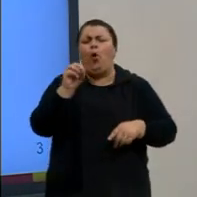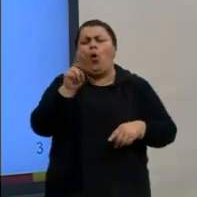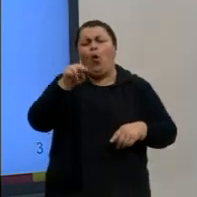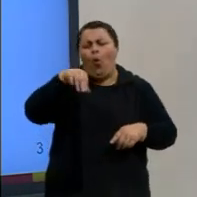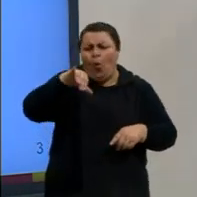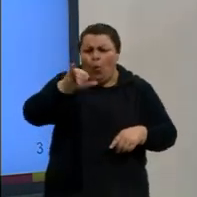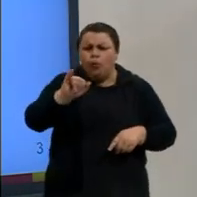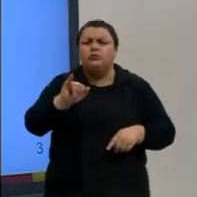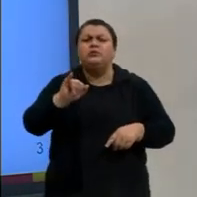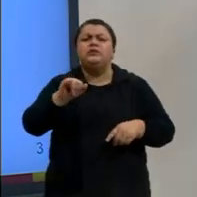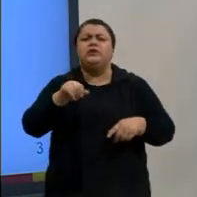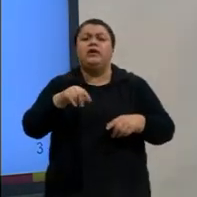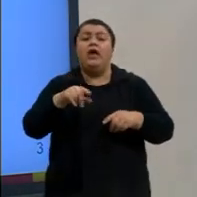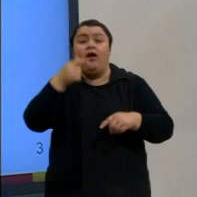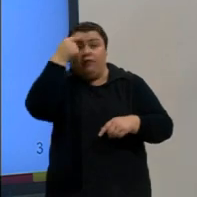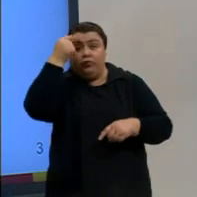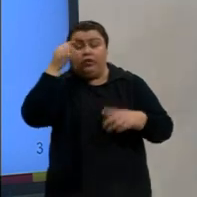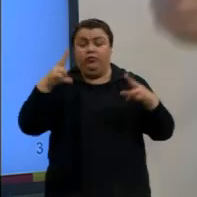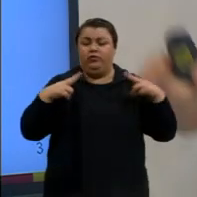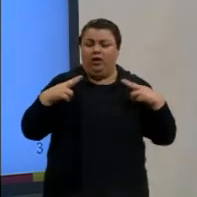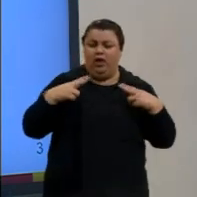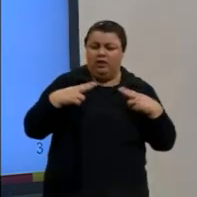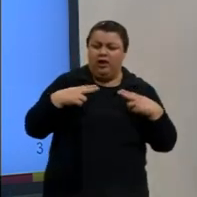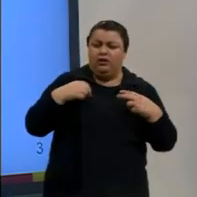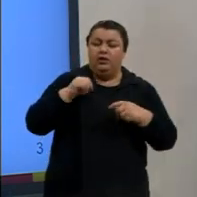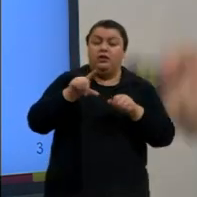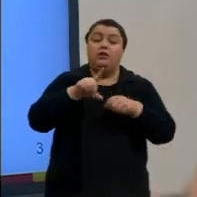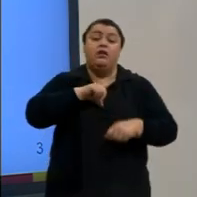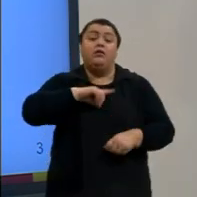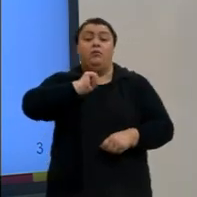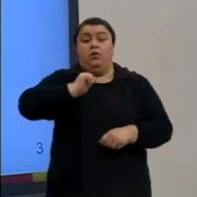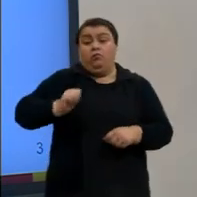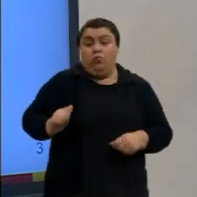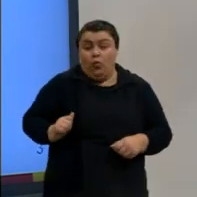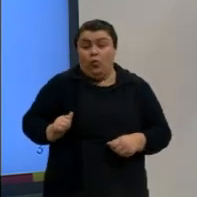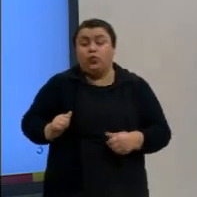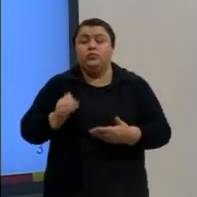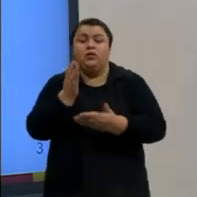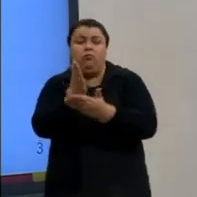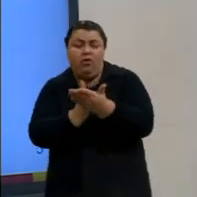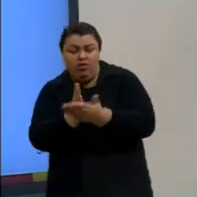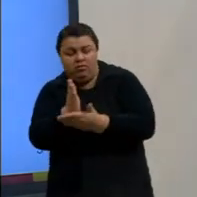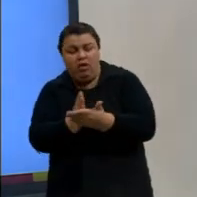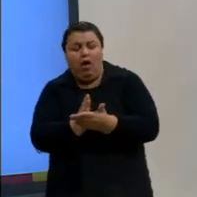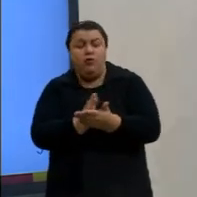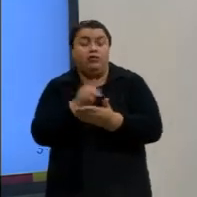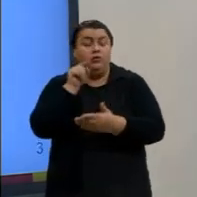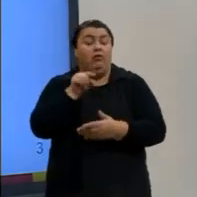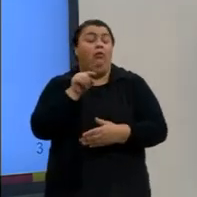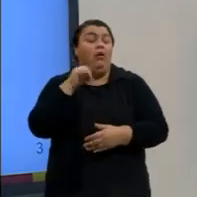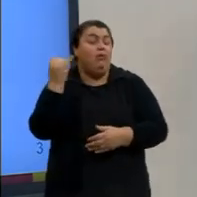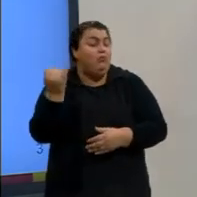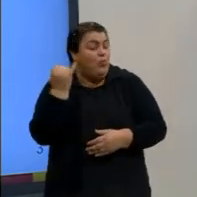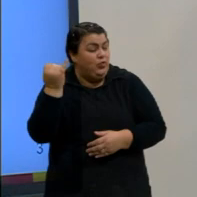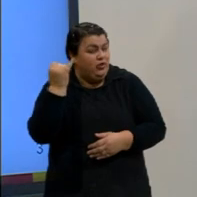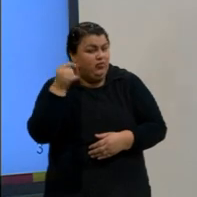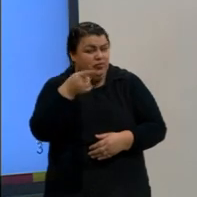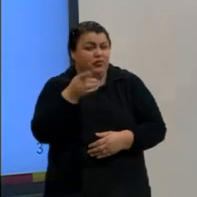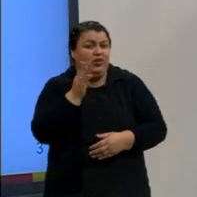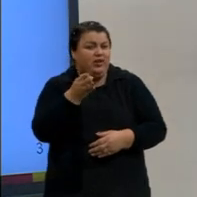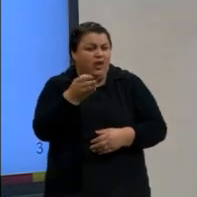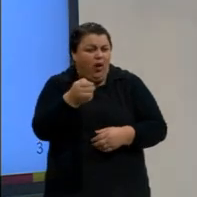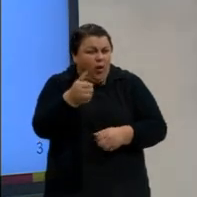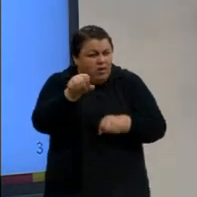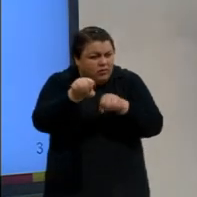universidades privadas ter bolsa integral parcial fazer o seu financiamento então é muito importante você que está concluindo